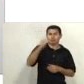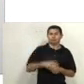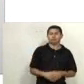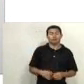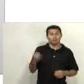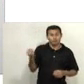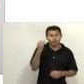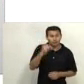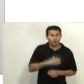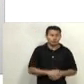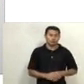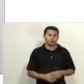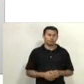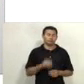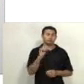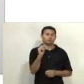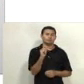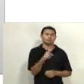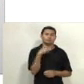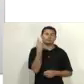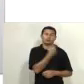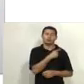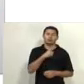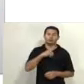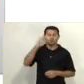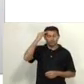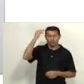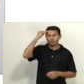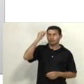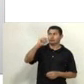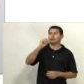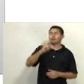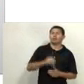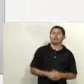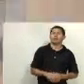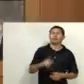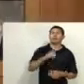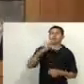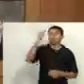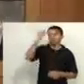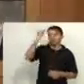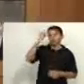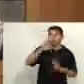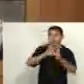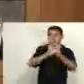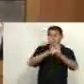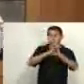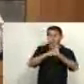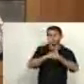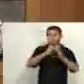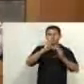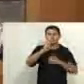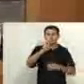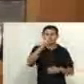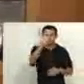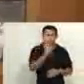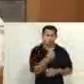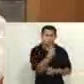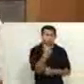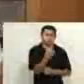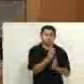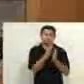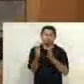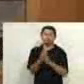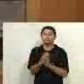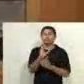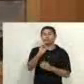importantíssimo, de suma importância, a gente ter em mente o conceito de 50% cada um dos lados da